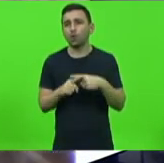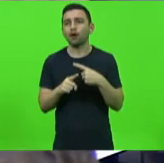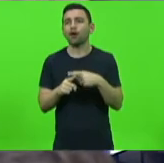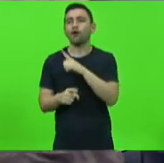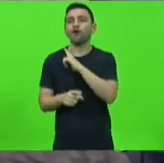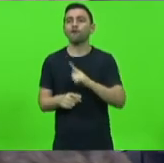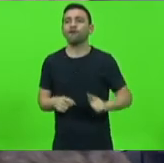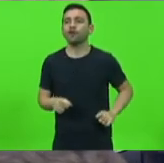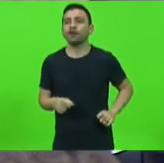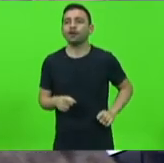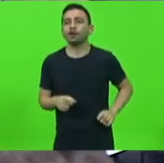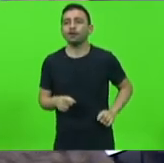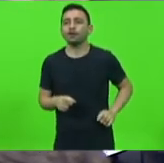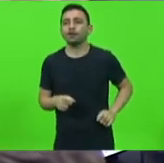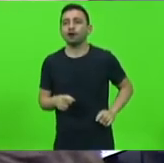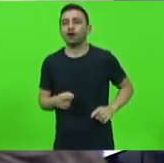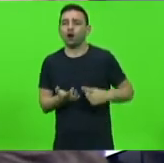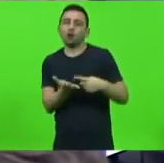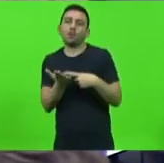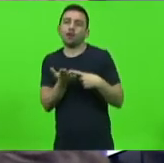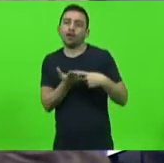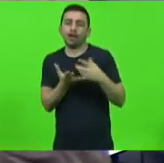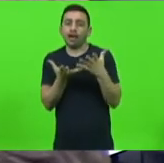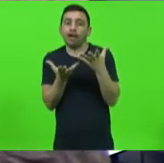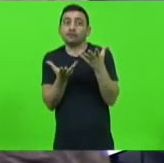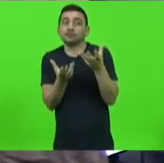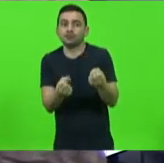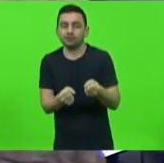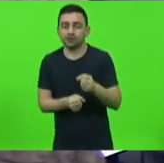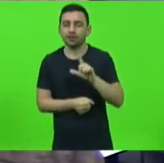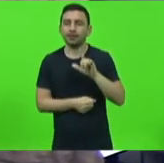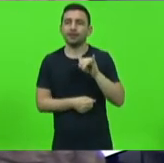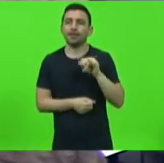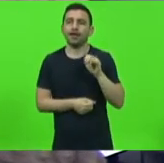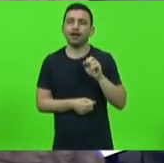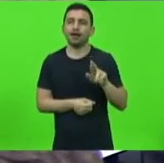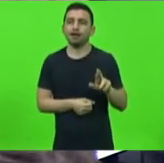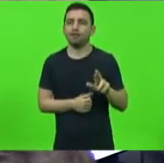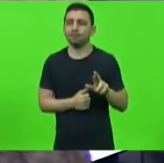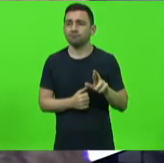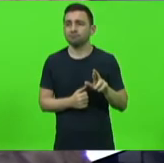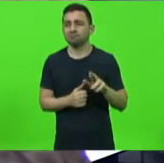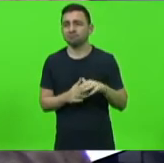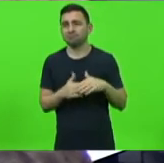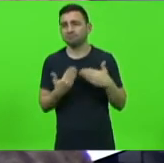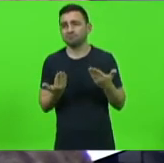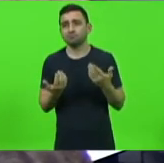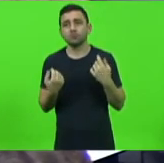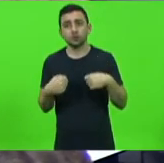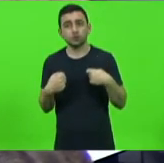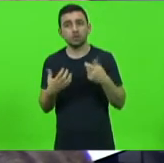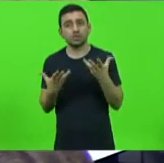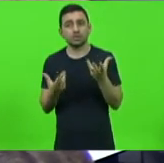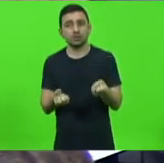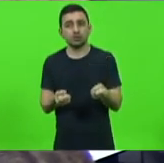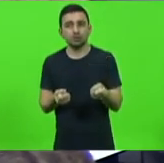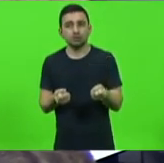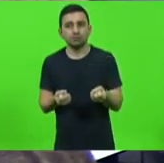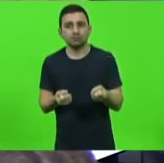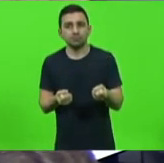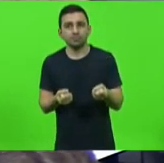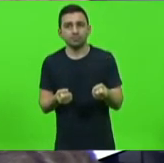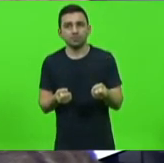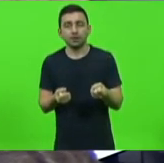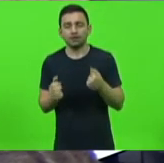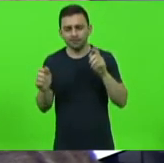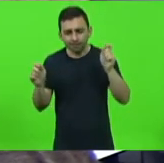e com acordos todo mundo ia aceitar uma linear? Não, veio para casa, tiveram que aceitar daquele jeito. Isso não quer dizer que a gente não pode